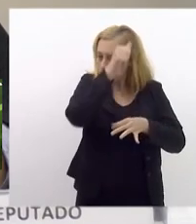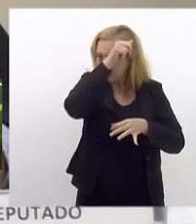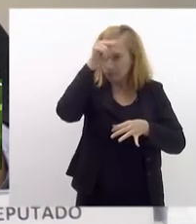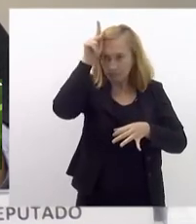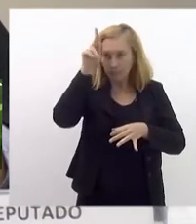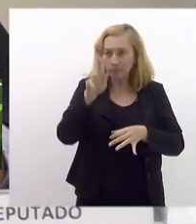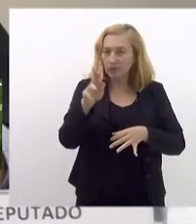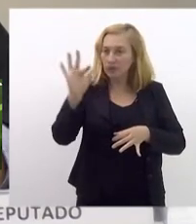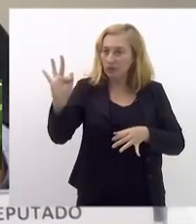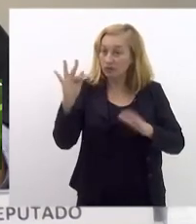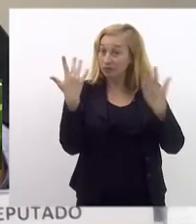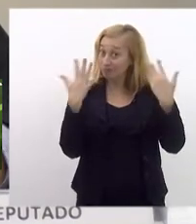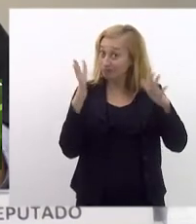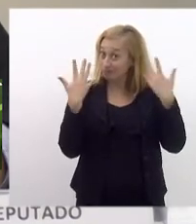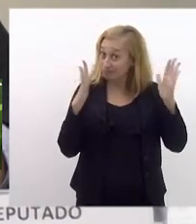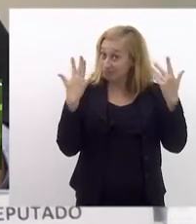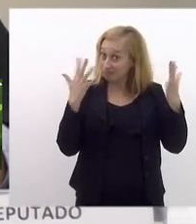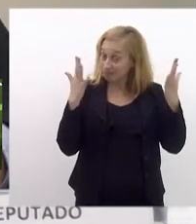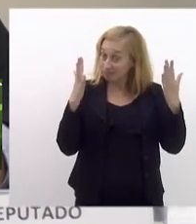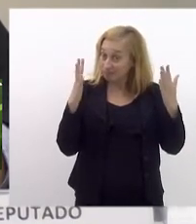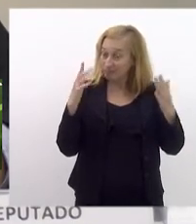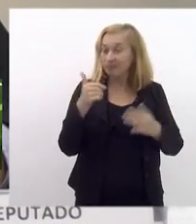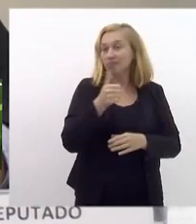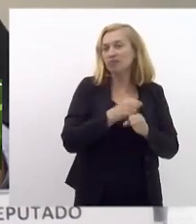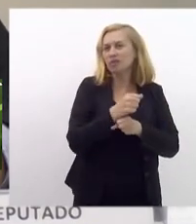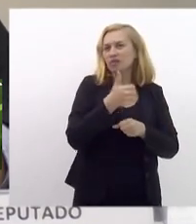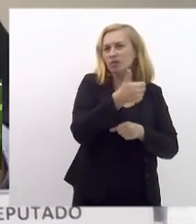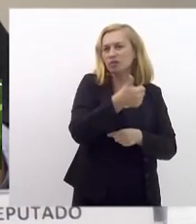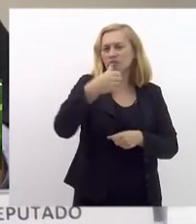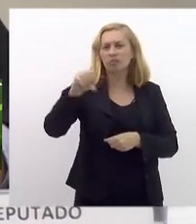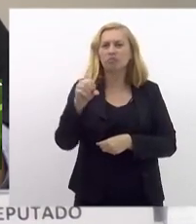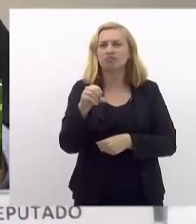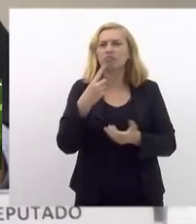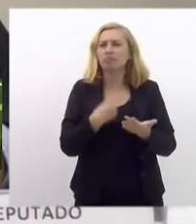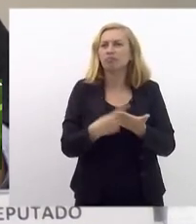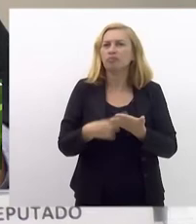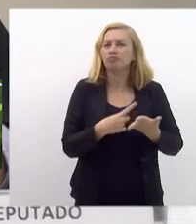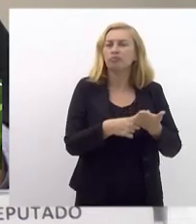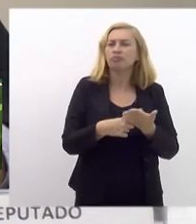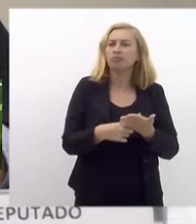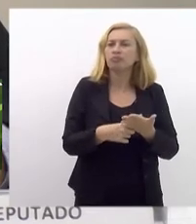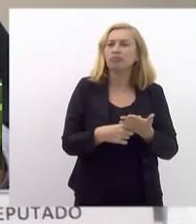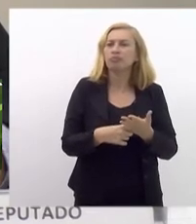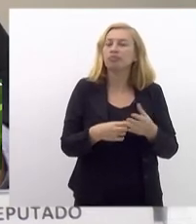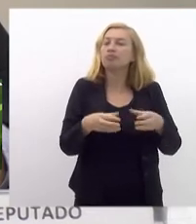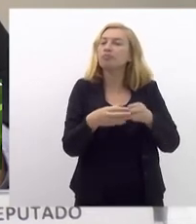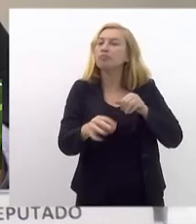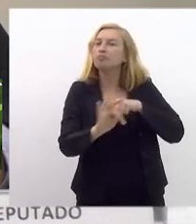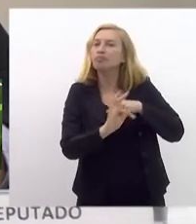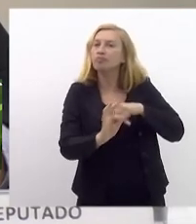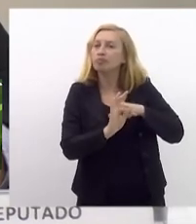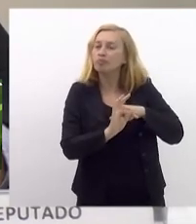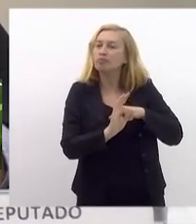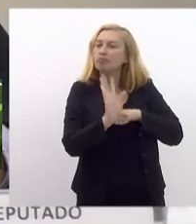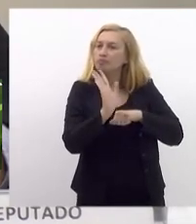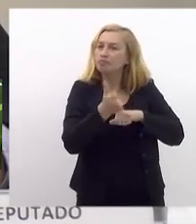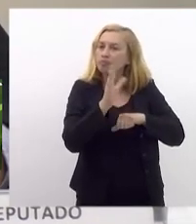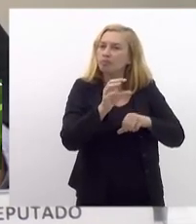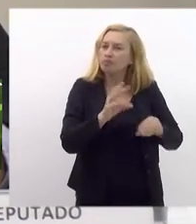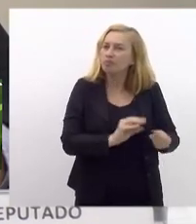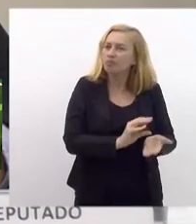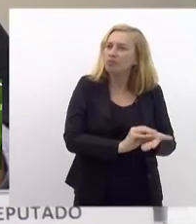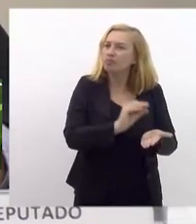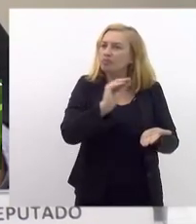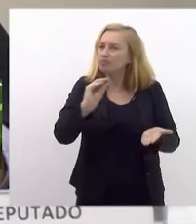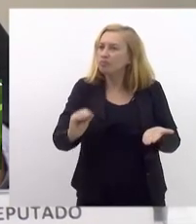celebraram. Nunca é rápido, né, mas celebraram em 2019, deu um acordo de cooperação técnica, pelo qual já foram transferidos mais de